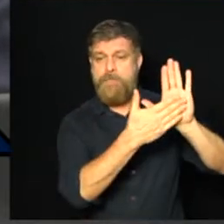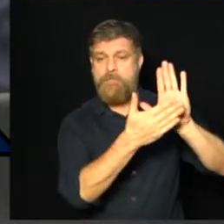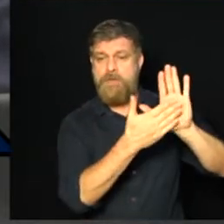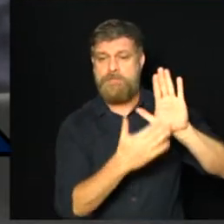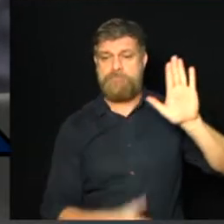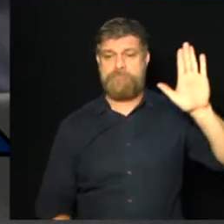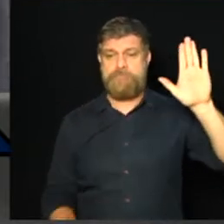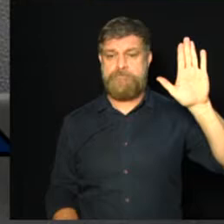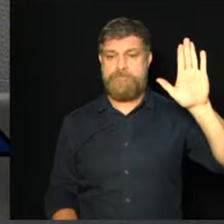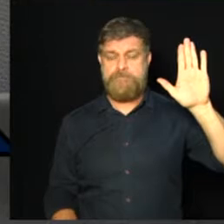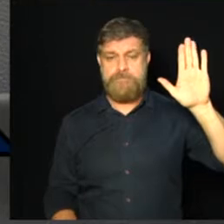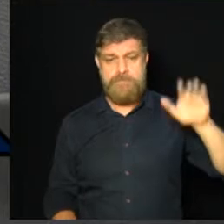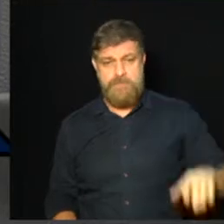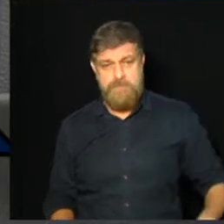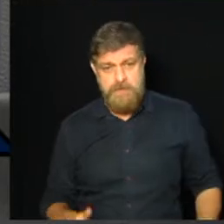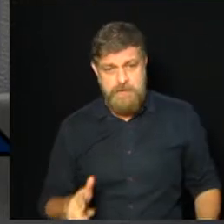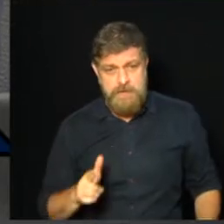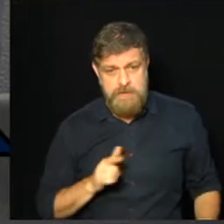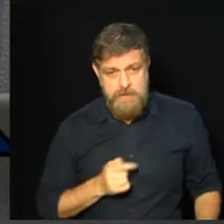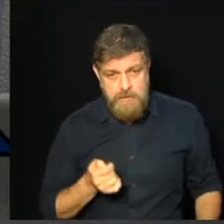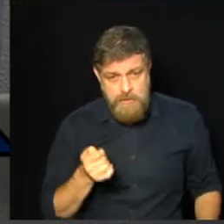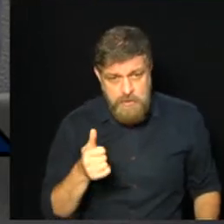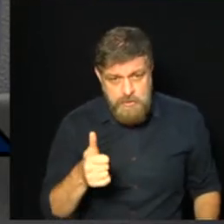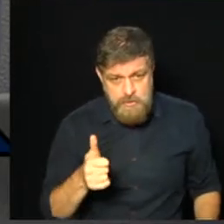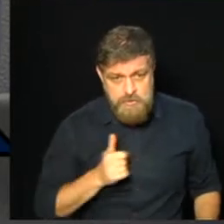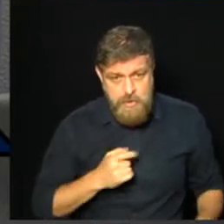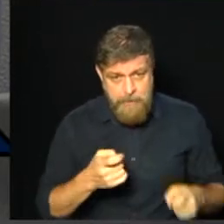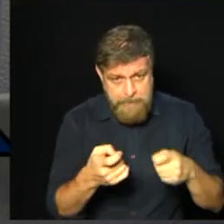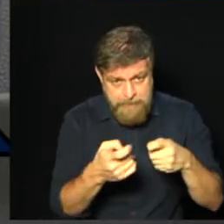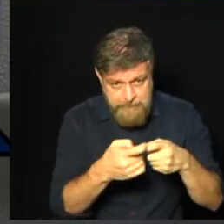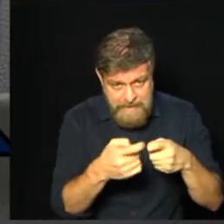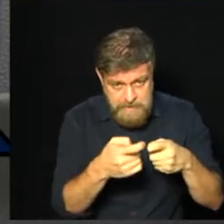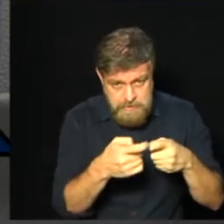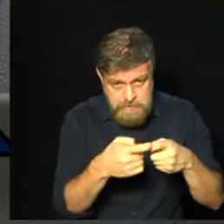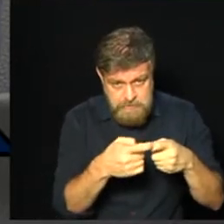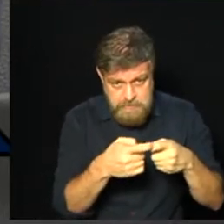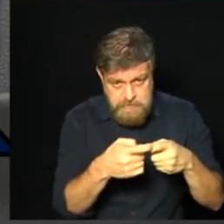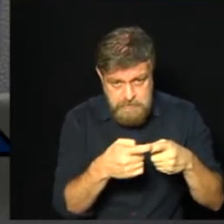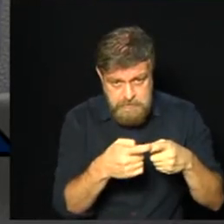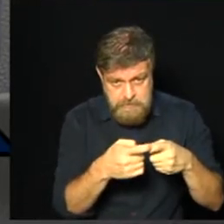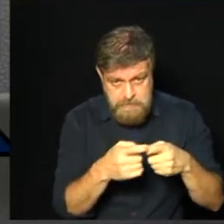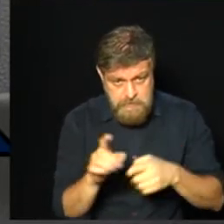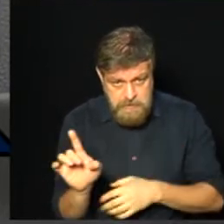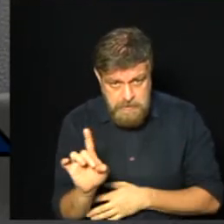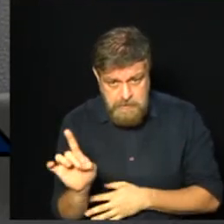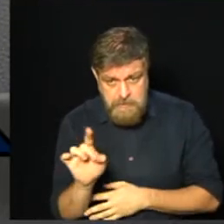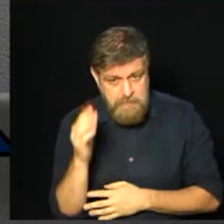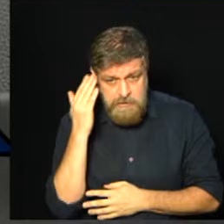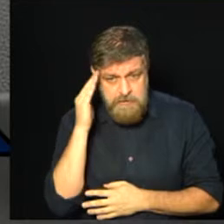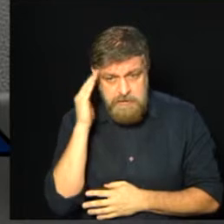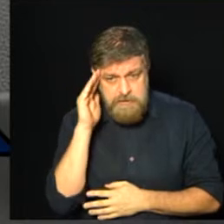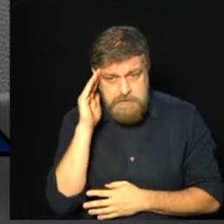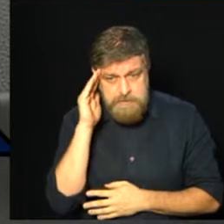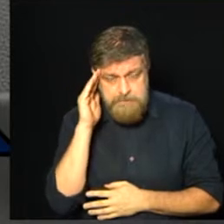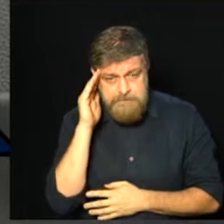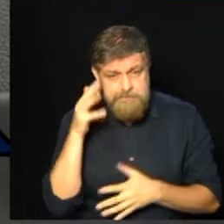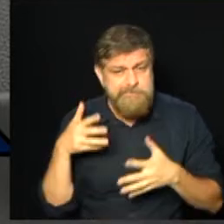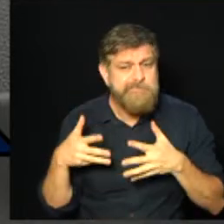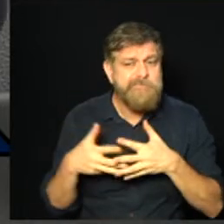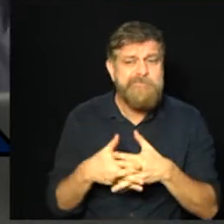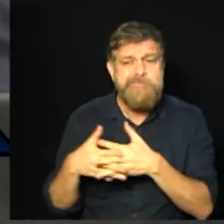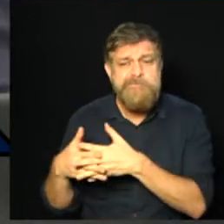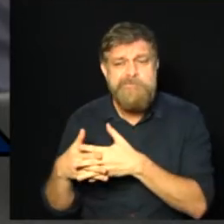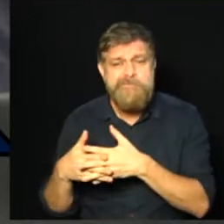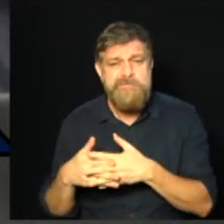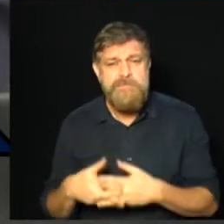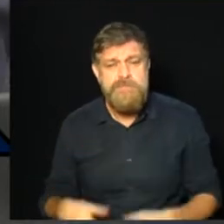elas vão ofertar, então, somente o quadro médico, né? Ou não? Isso fiquei né, com essa dúvida, porque o